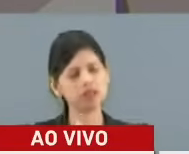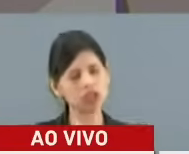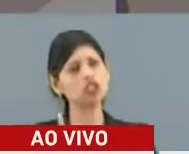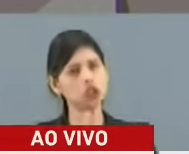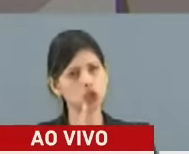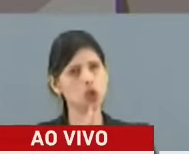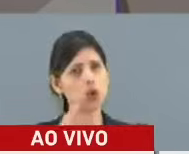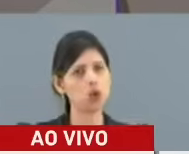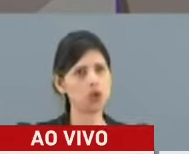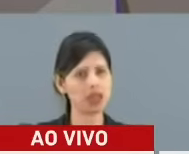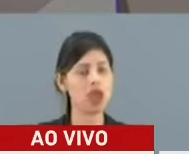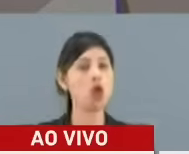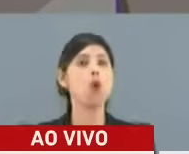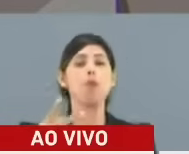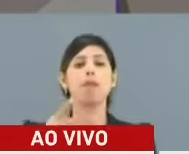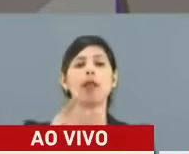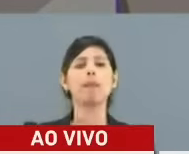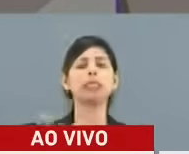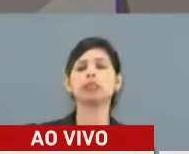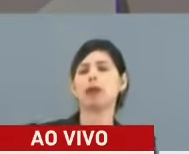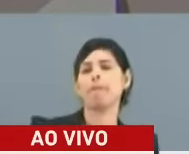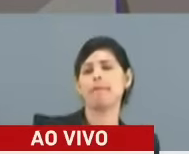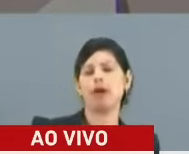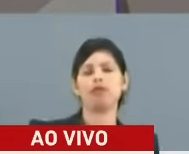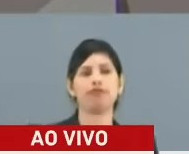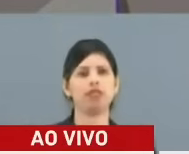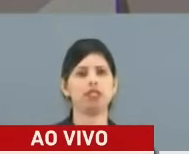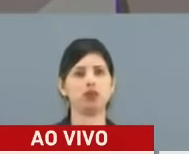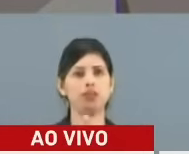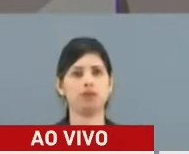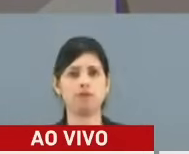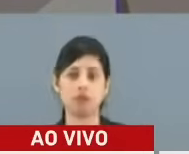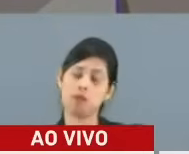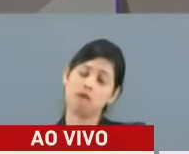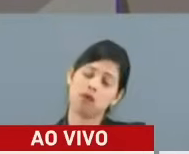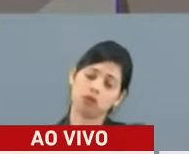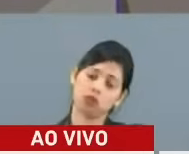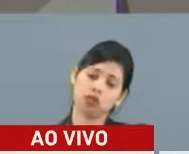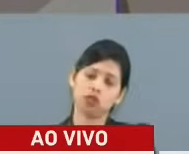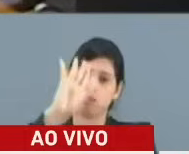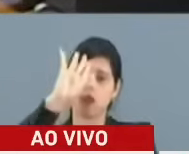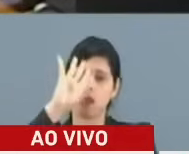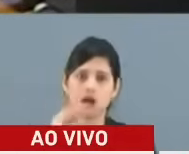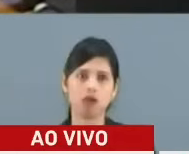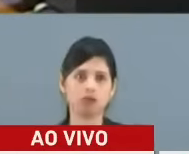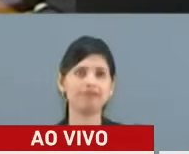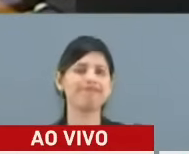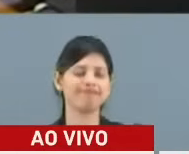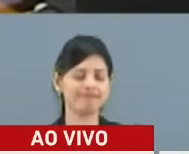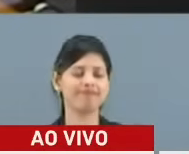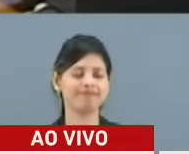parlamento capaz de realizar uma CPMI e vamos aguardar as conclusões. Muito obrigado, ministro. Quero dizer